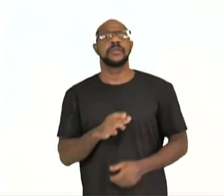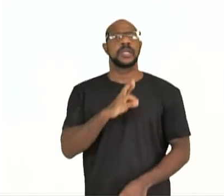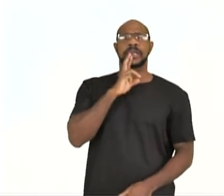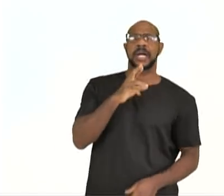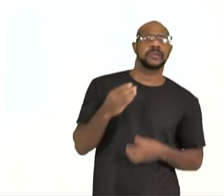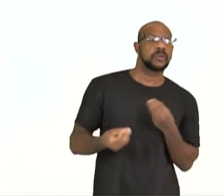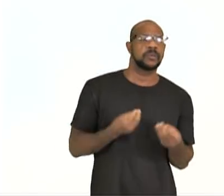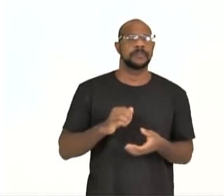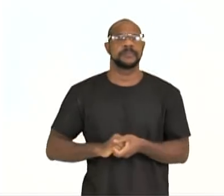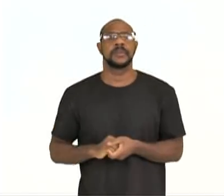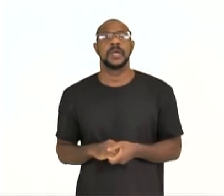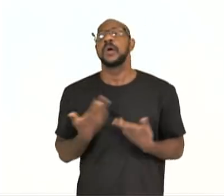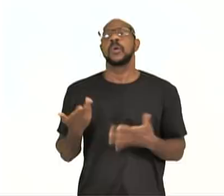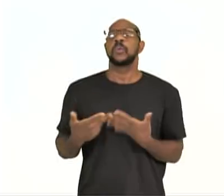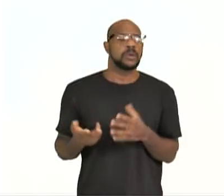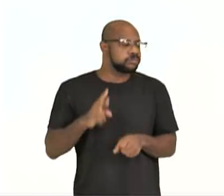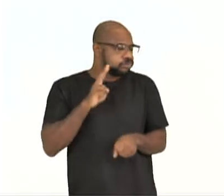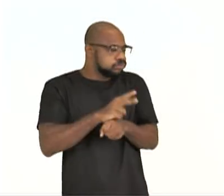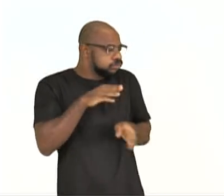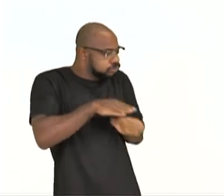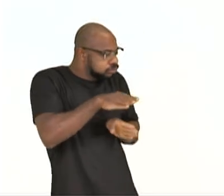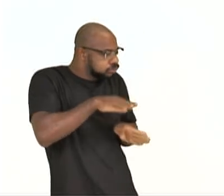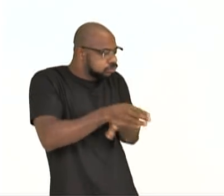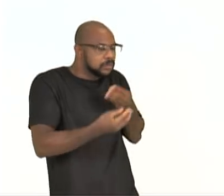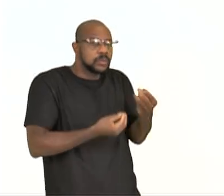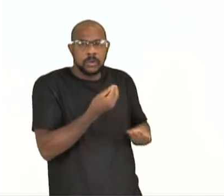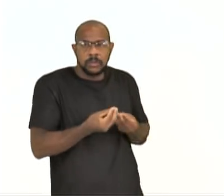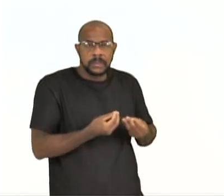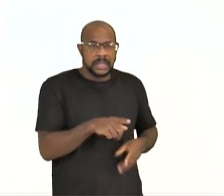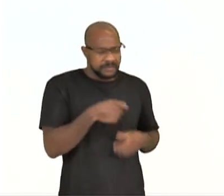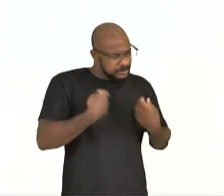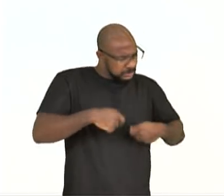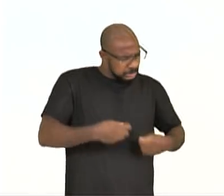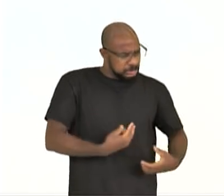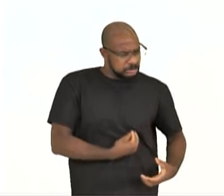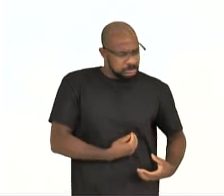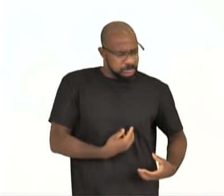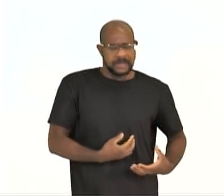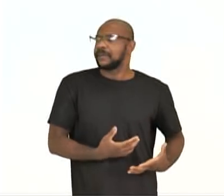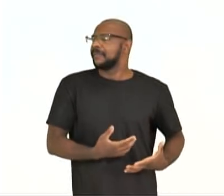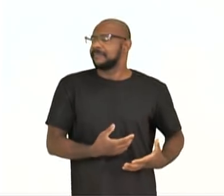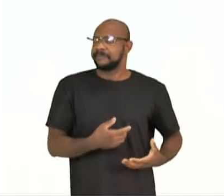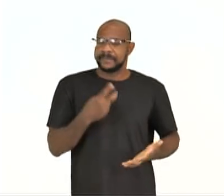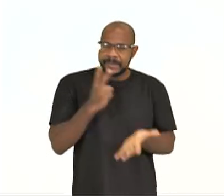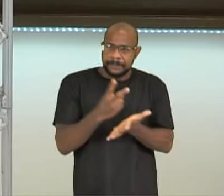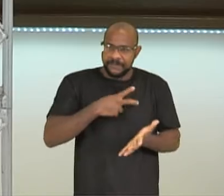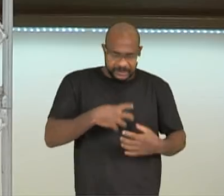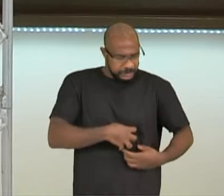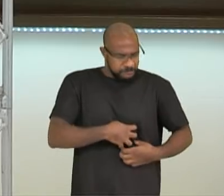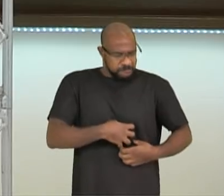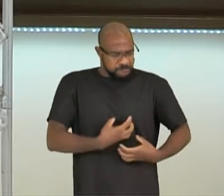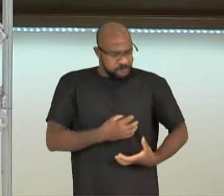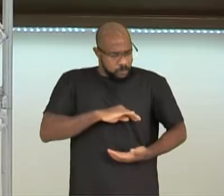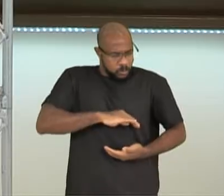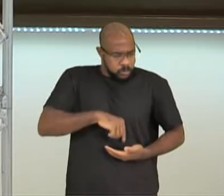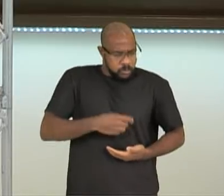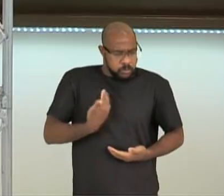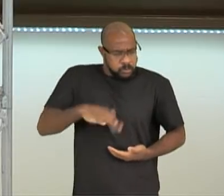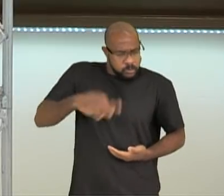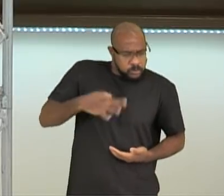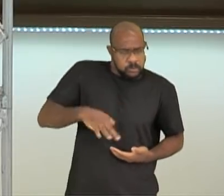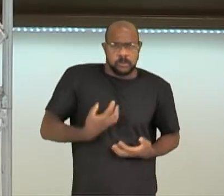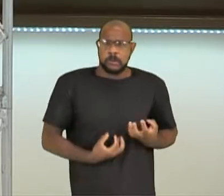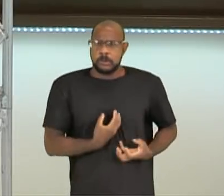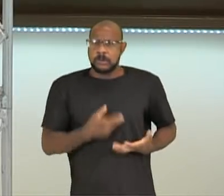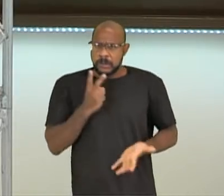as orientações para essa pessoa? Né? Ela vai ter que conviver com aquela dor? Não, né? Para isso que a gente busca ajuda médica, para